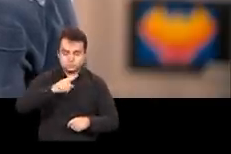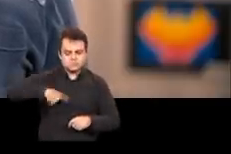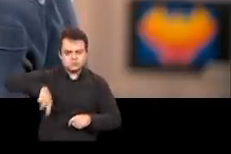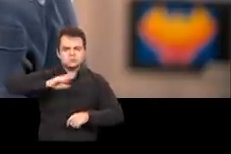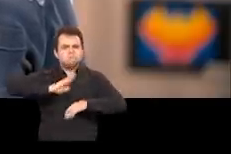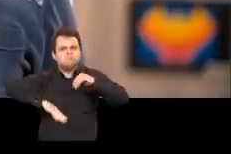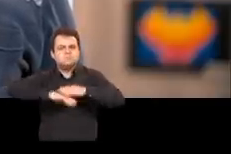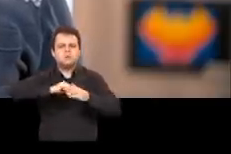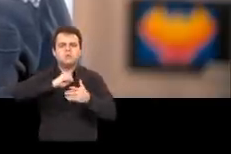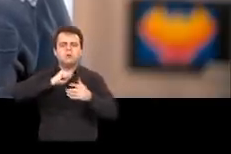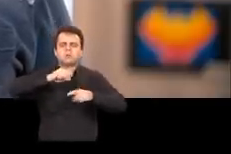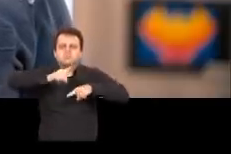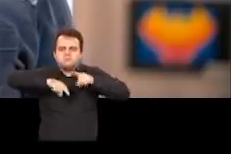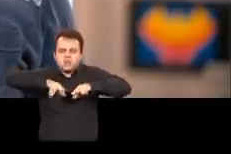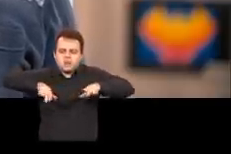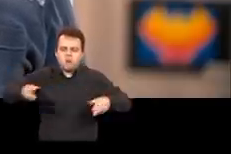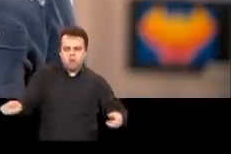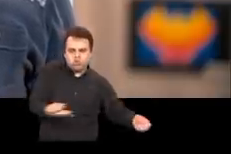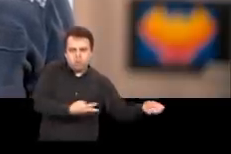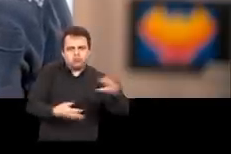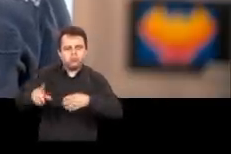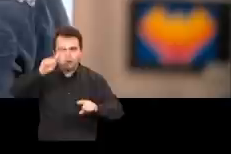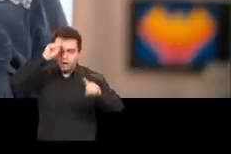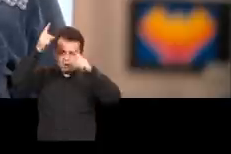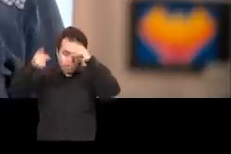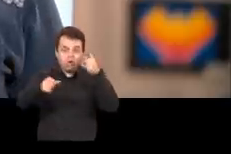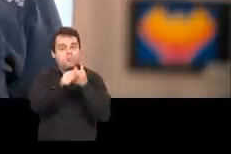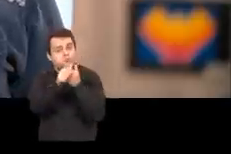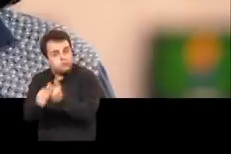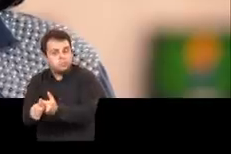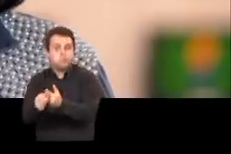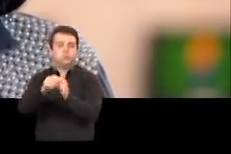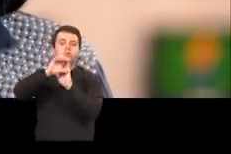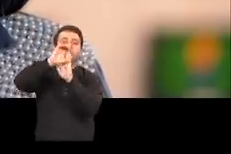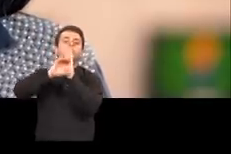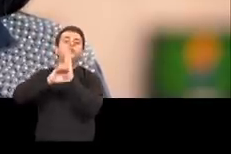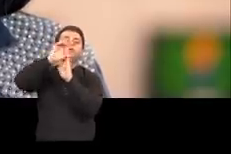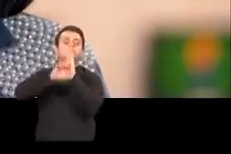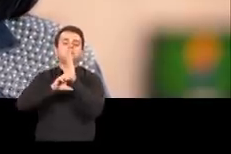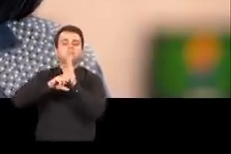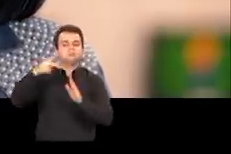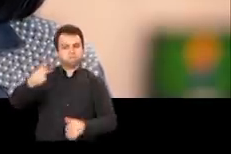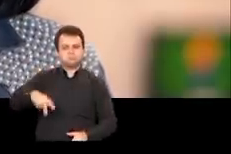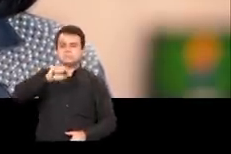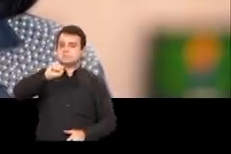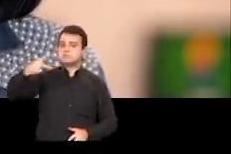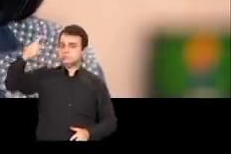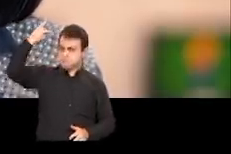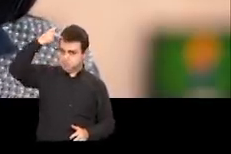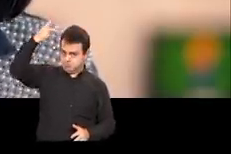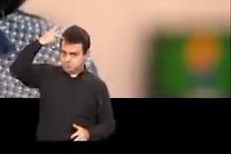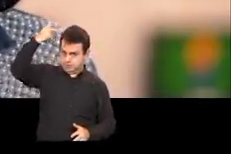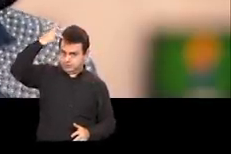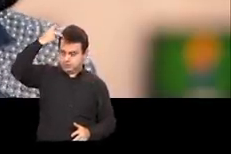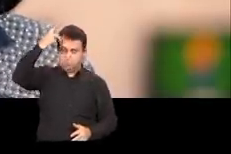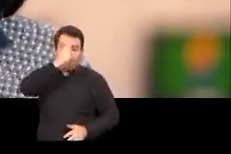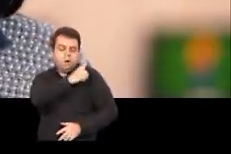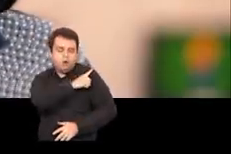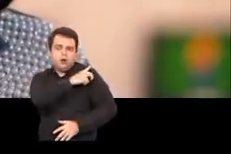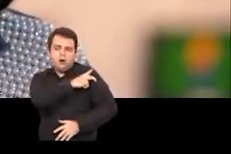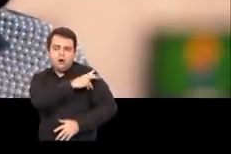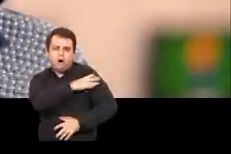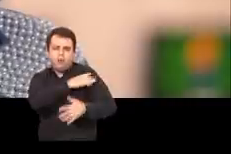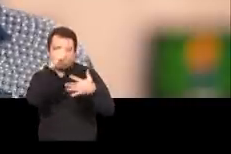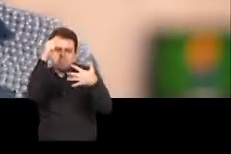novos materiais buscando atender o currículo paulista, justamente com os conteúdos de cada ano, de